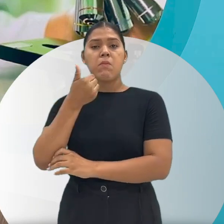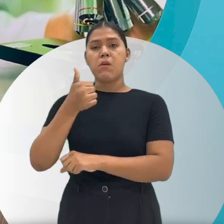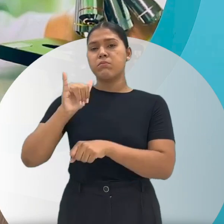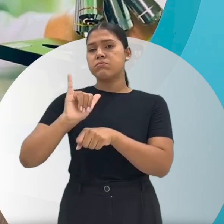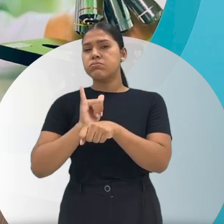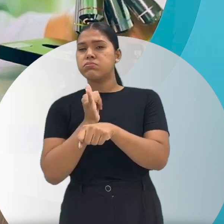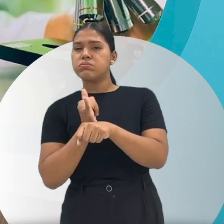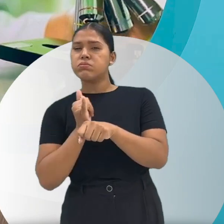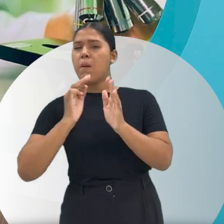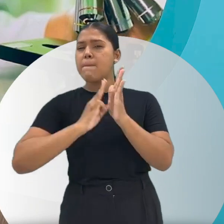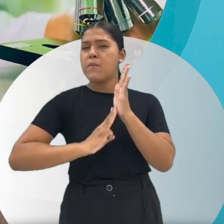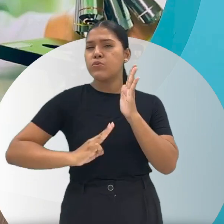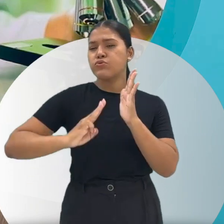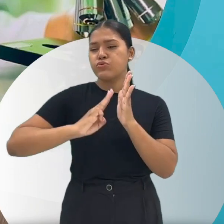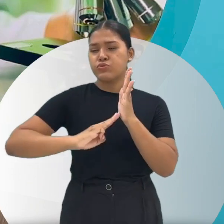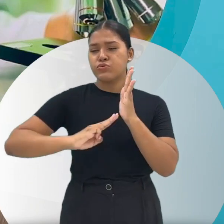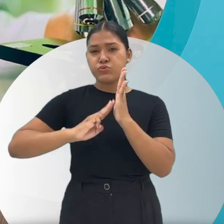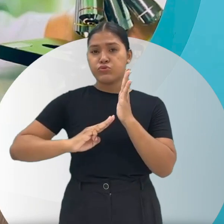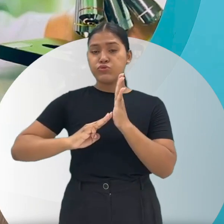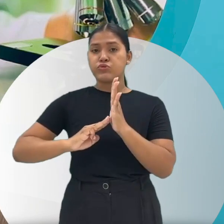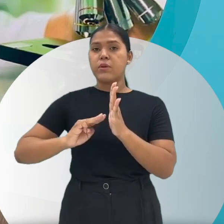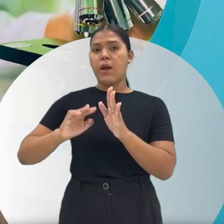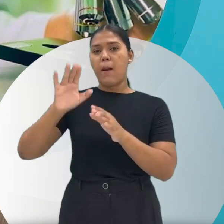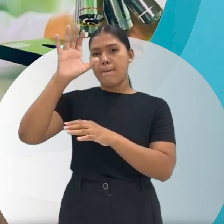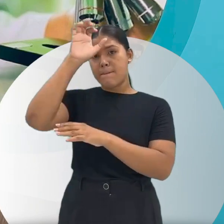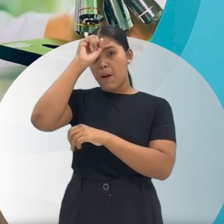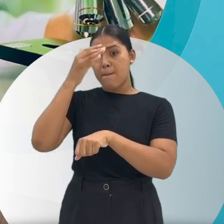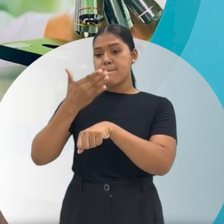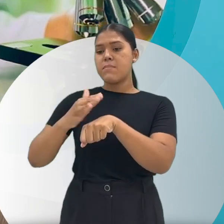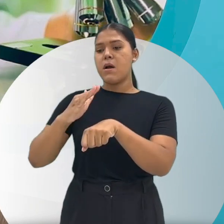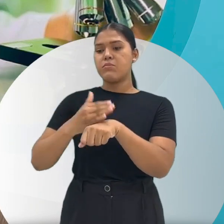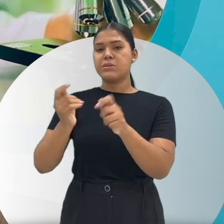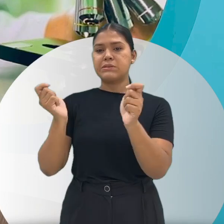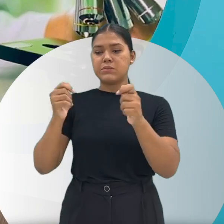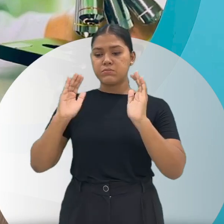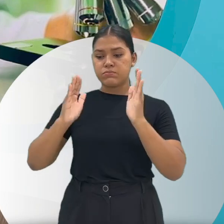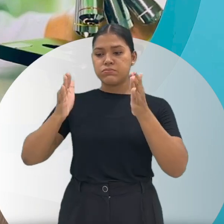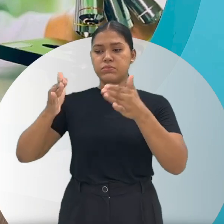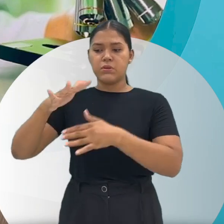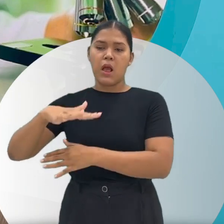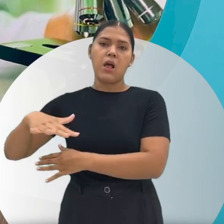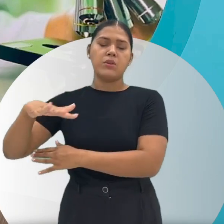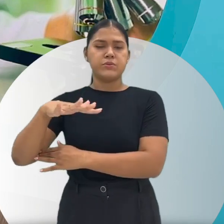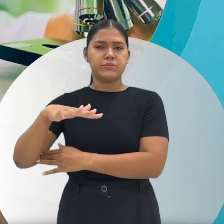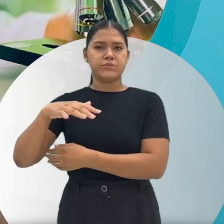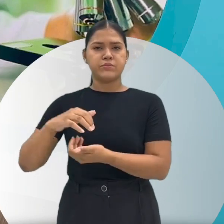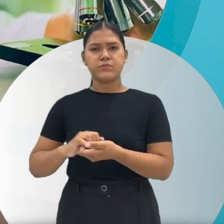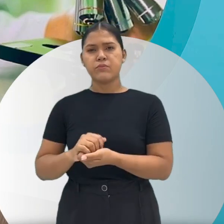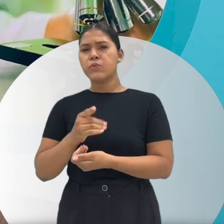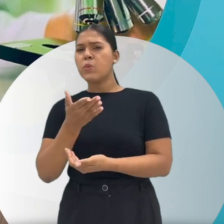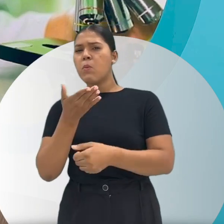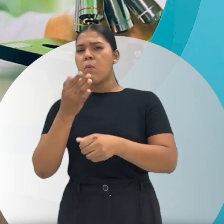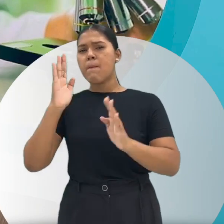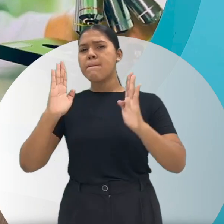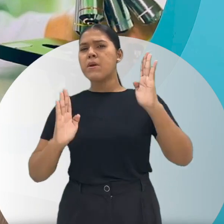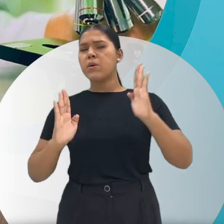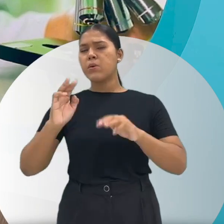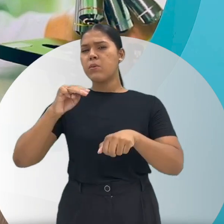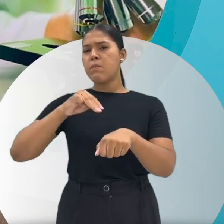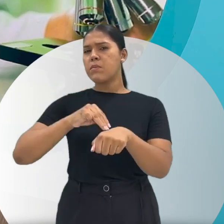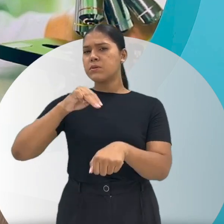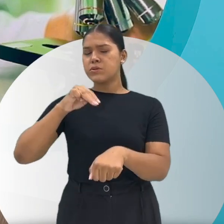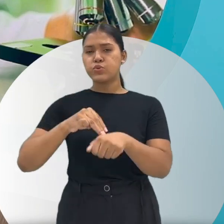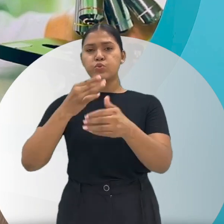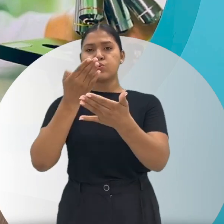melhores metodologias de ensino e de aprendizagem, né, e durante o seu mestrado você estudou a teoria dos números, né?